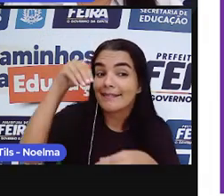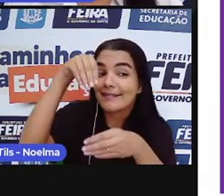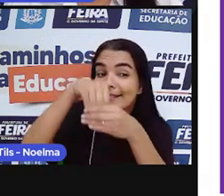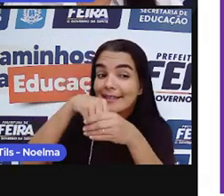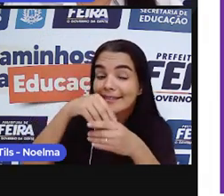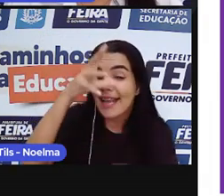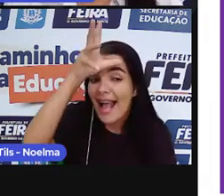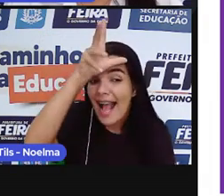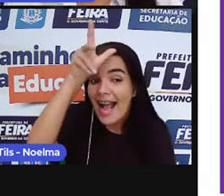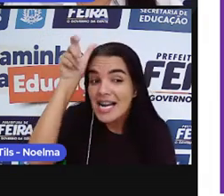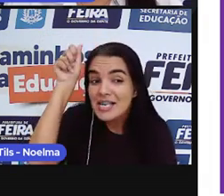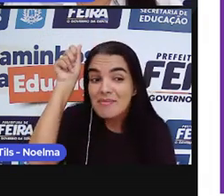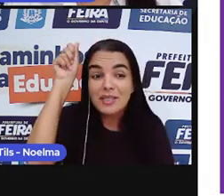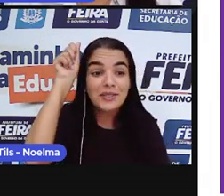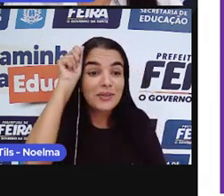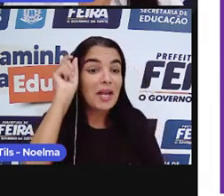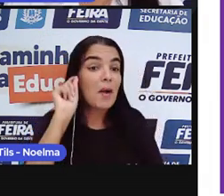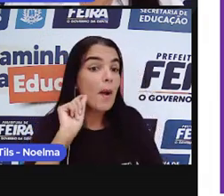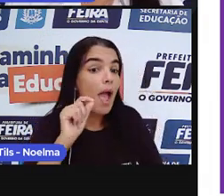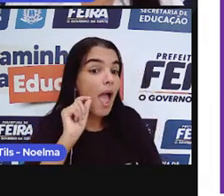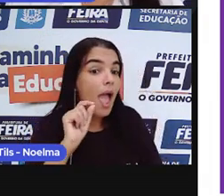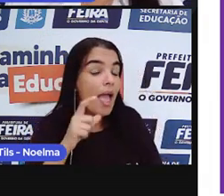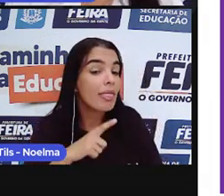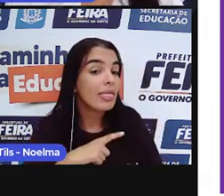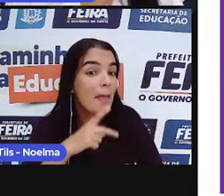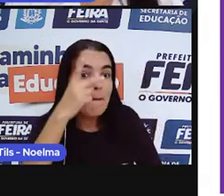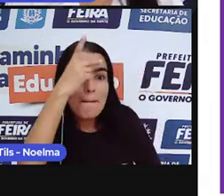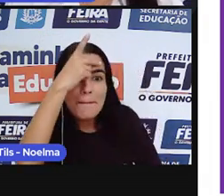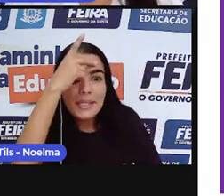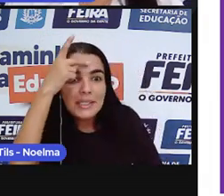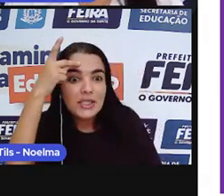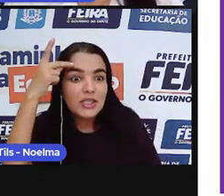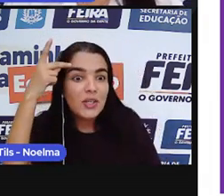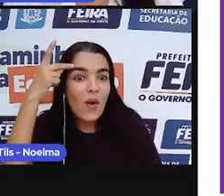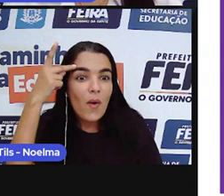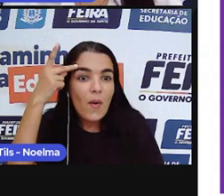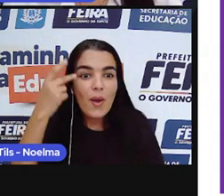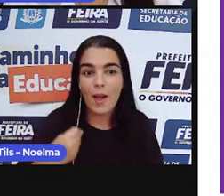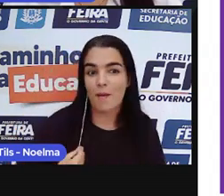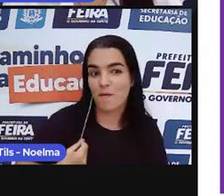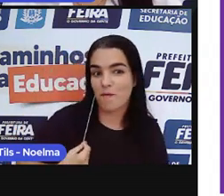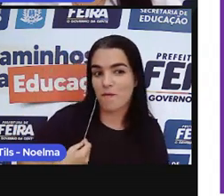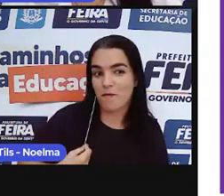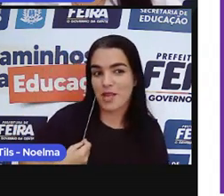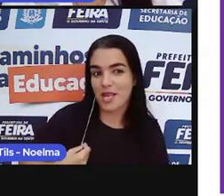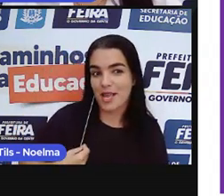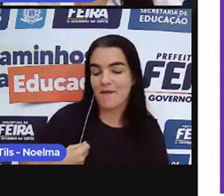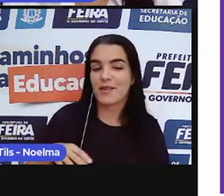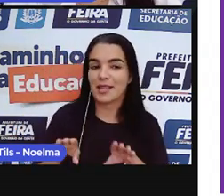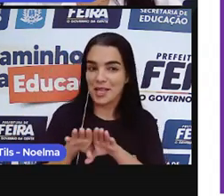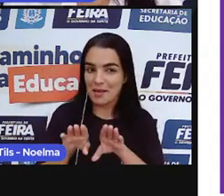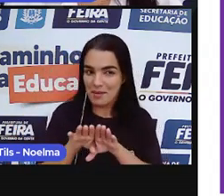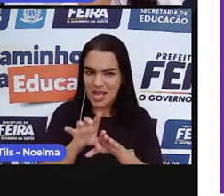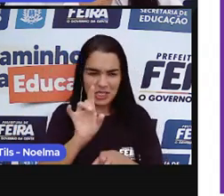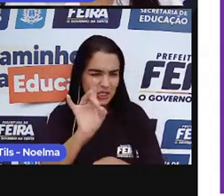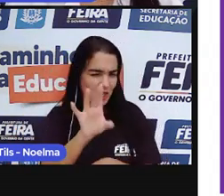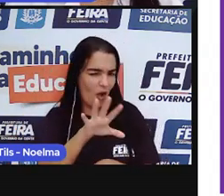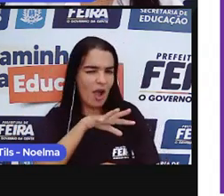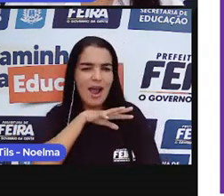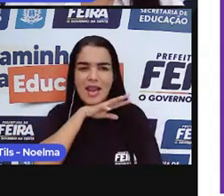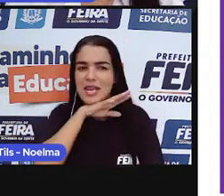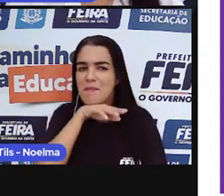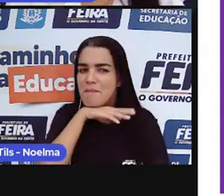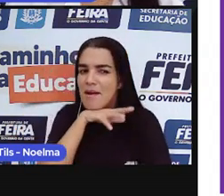se trata apenas de um local onde tem uma grande quantidade de espécies de plantas, espécies de